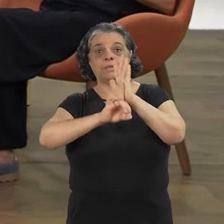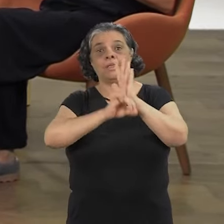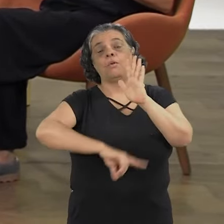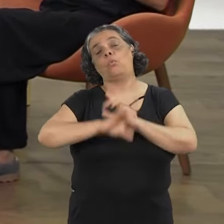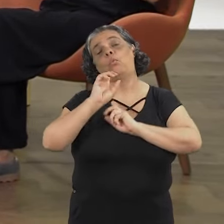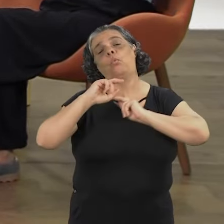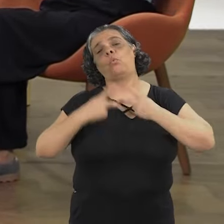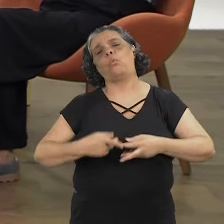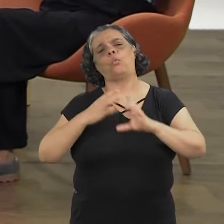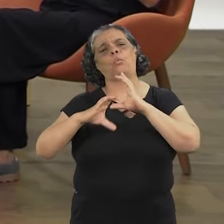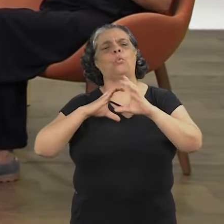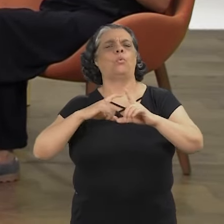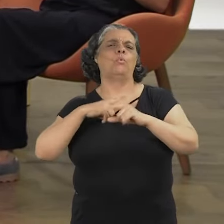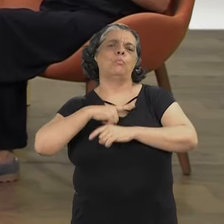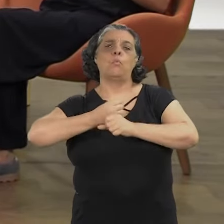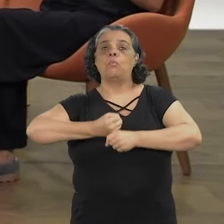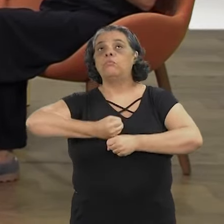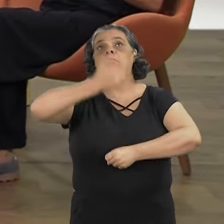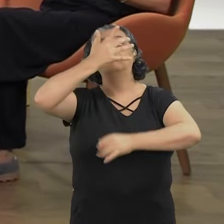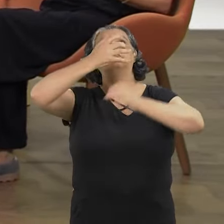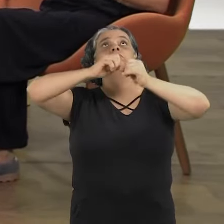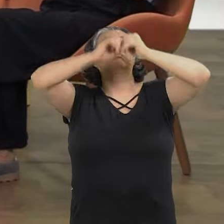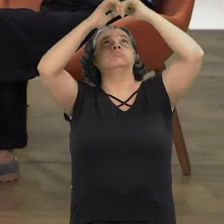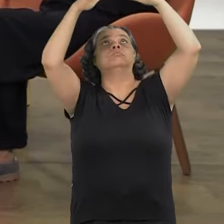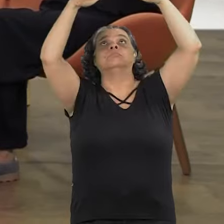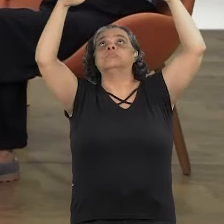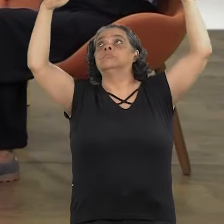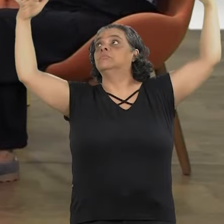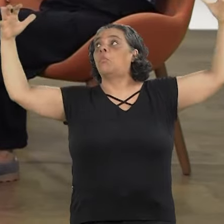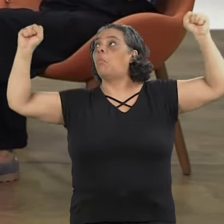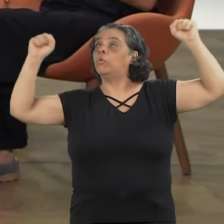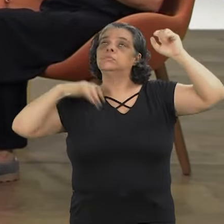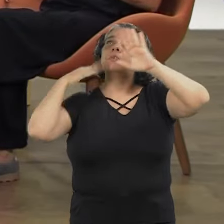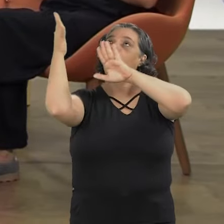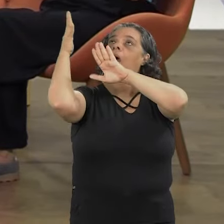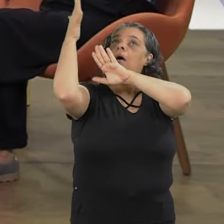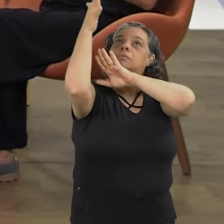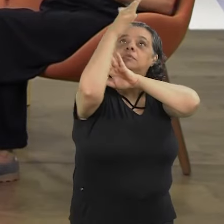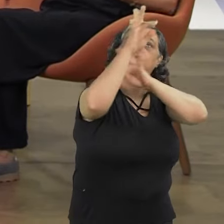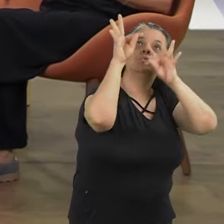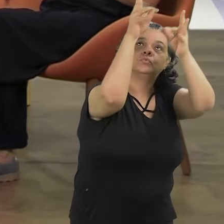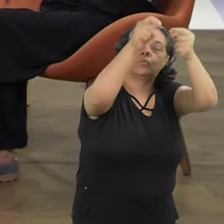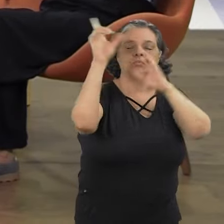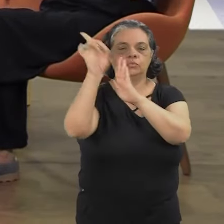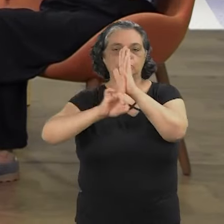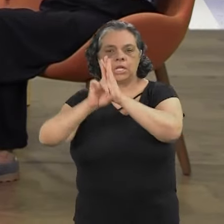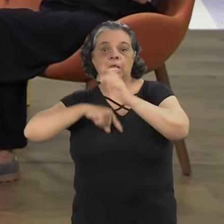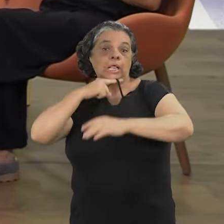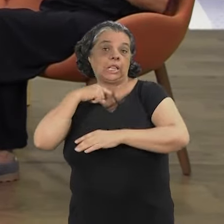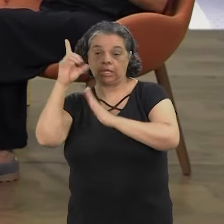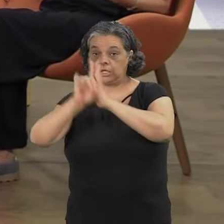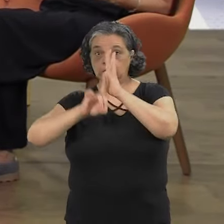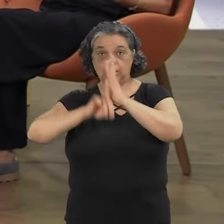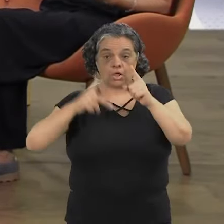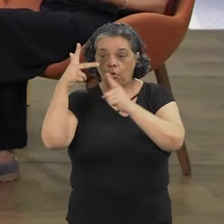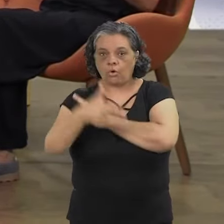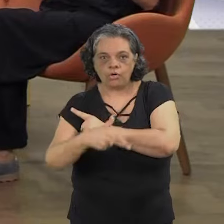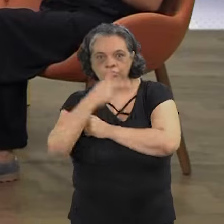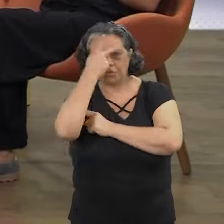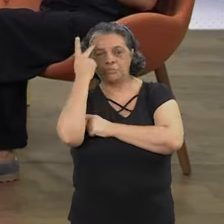direito humano a comunicação um grande guarda-chuva para que a gente possa eh ter acesso aos demais direitos quem tem mais direitos